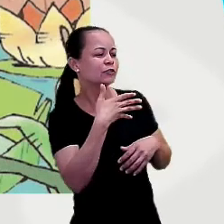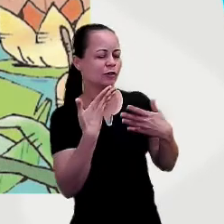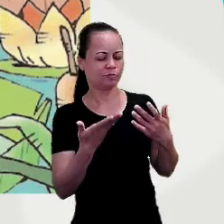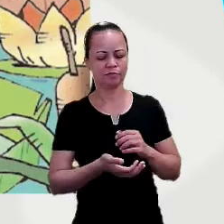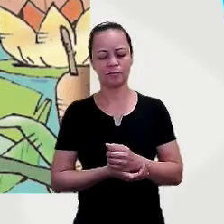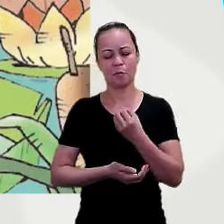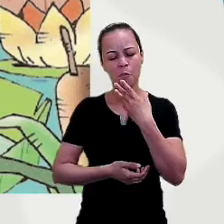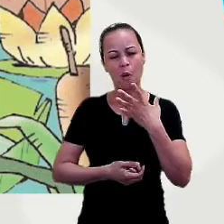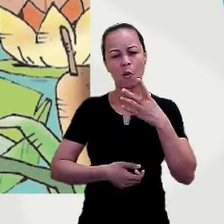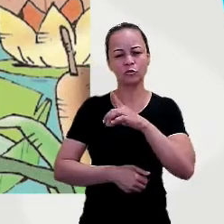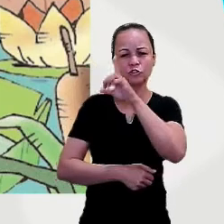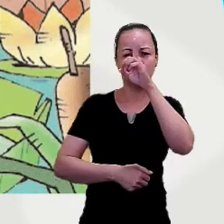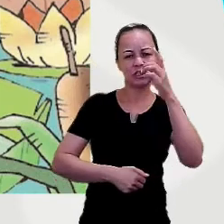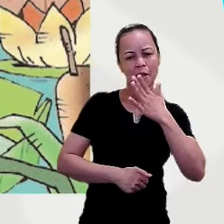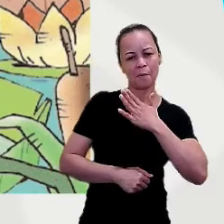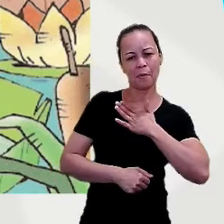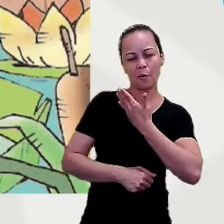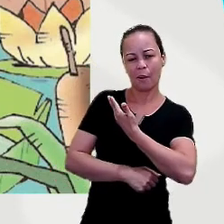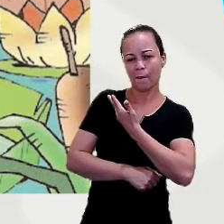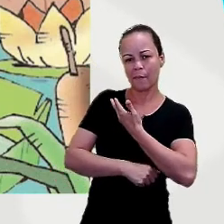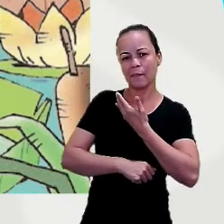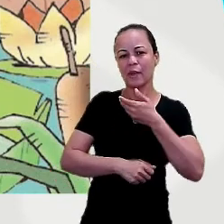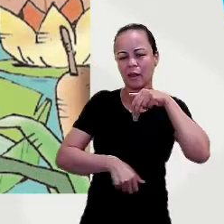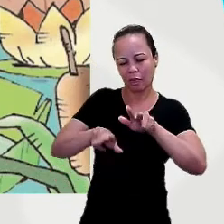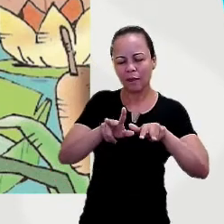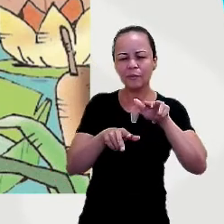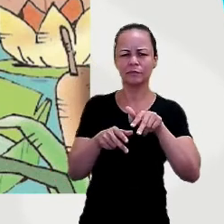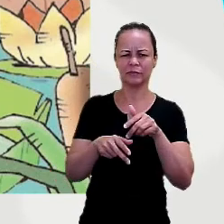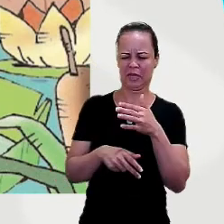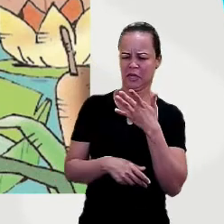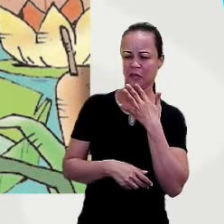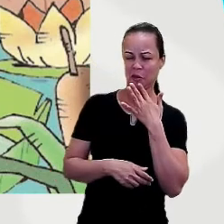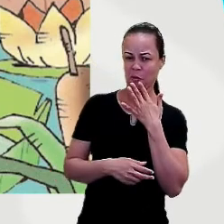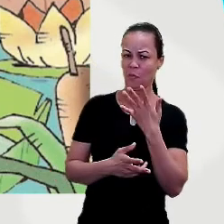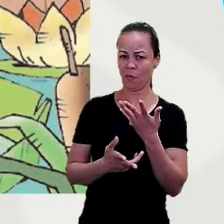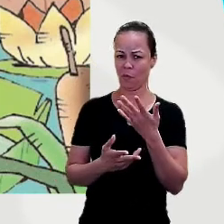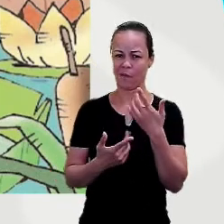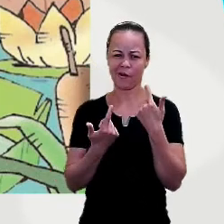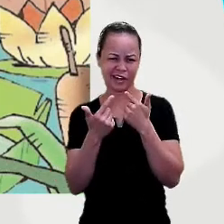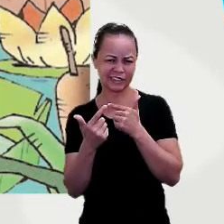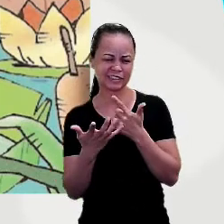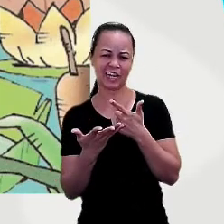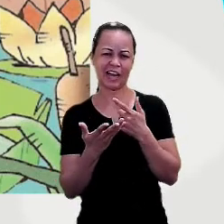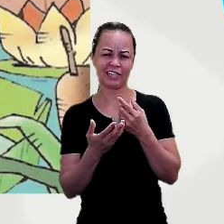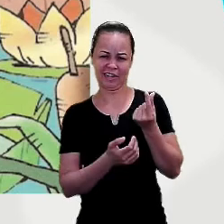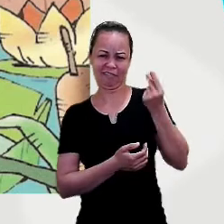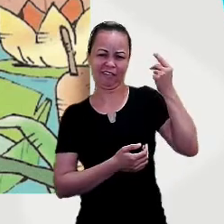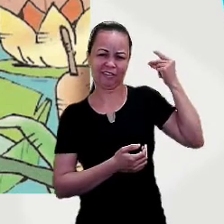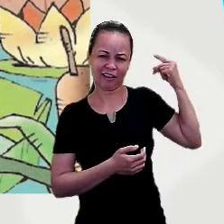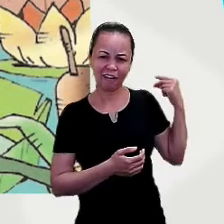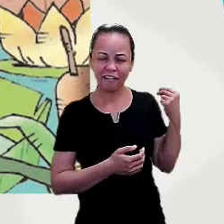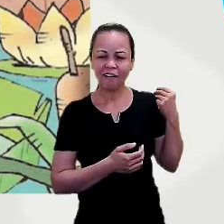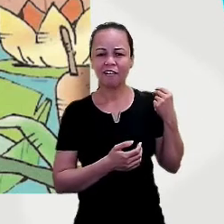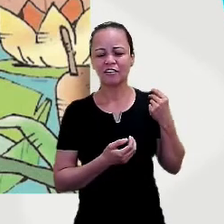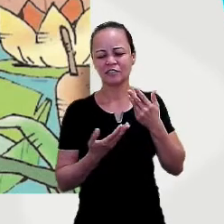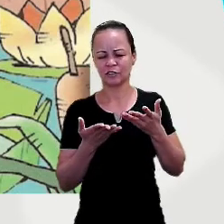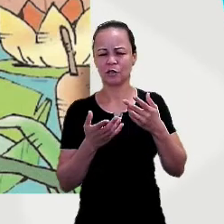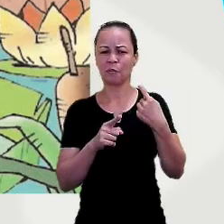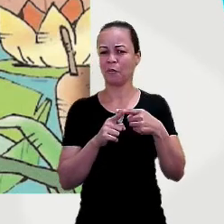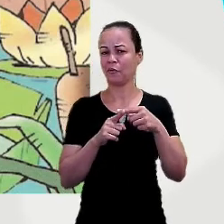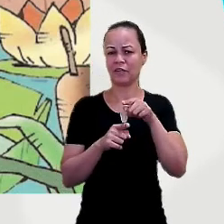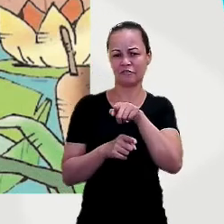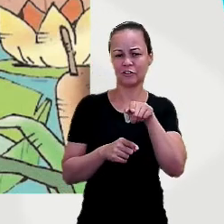camaleão. Mas que cor mais engraçada, antiga, tão desbotada. Por que você não